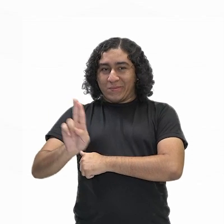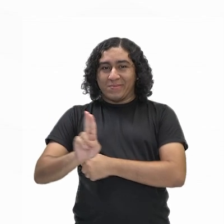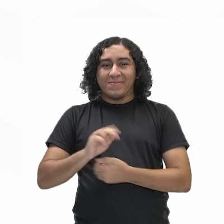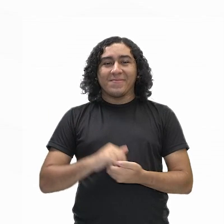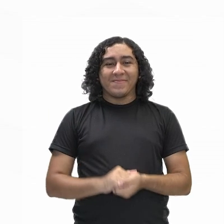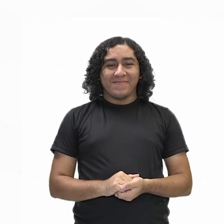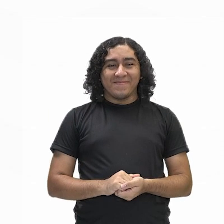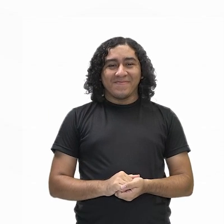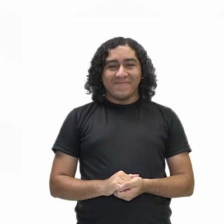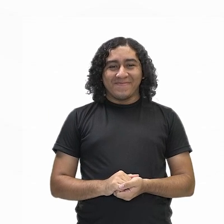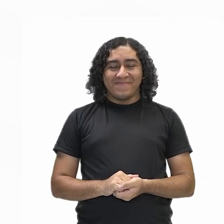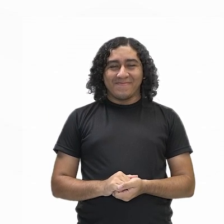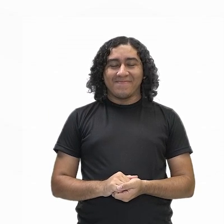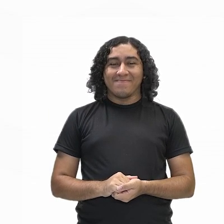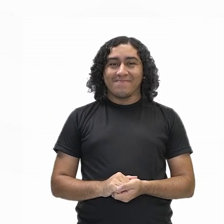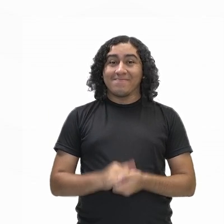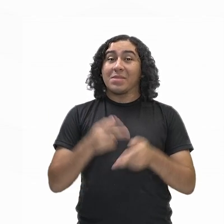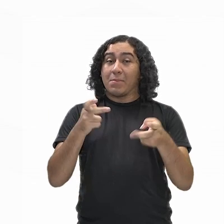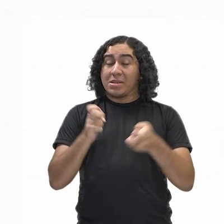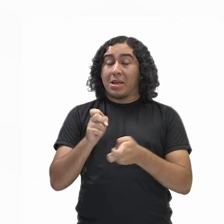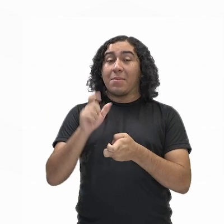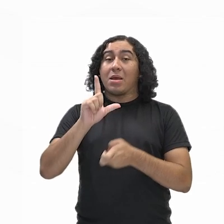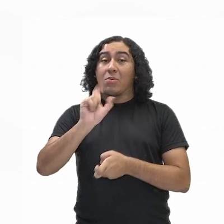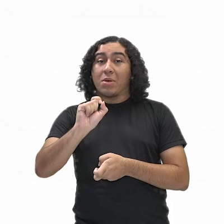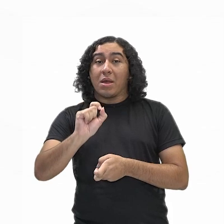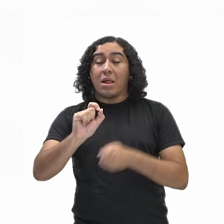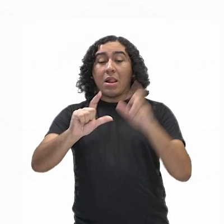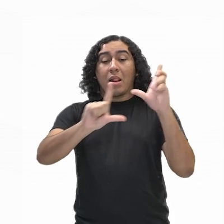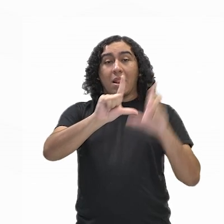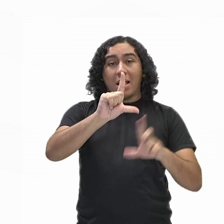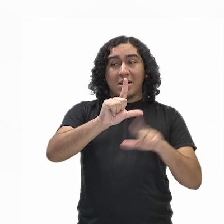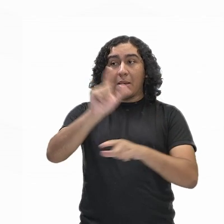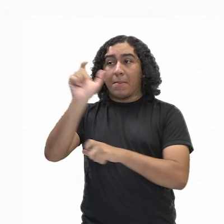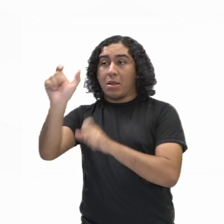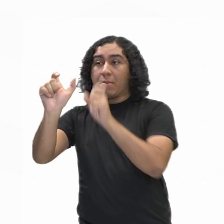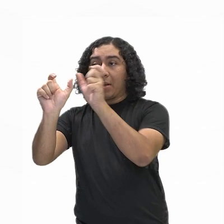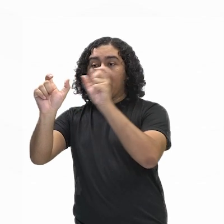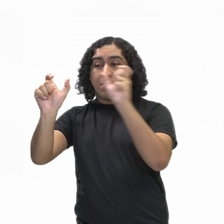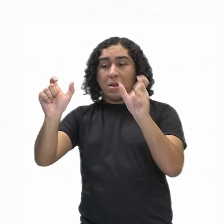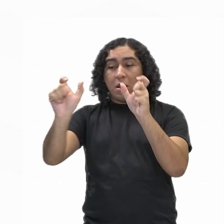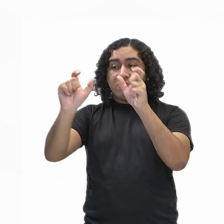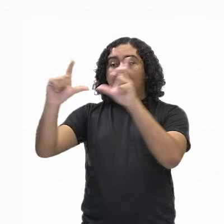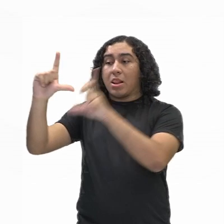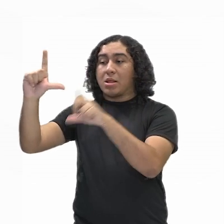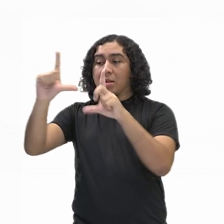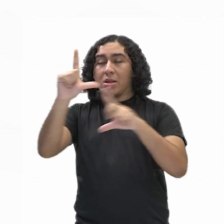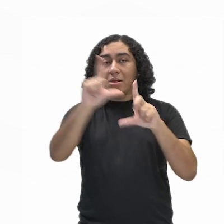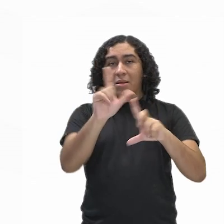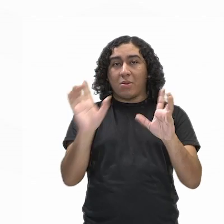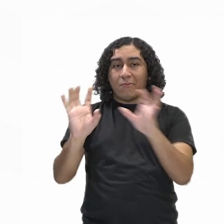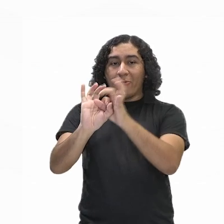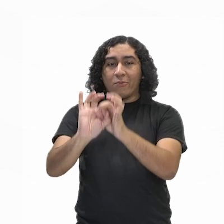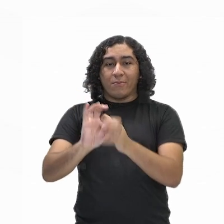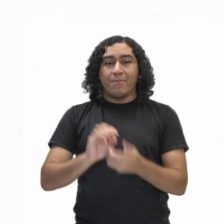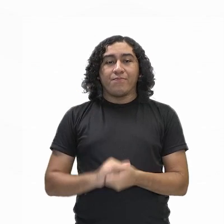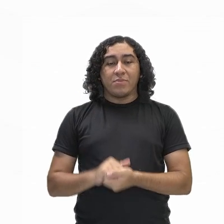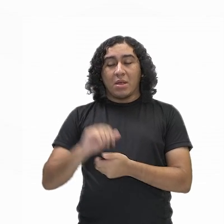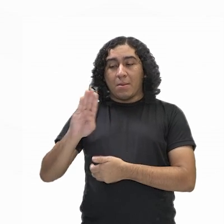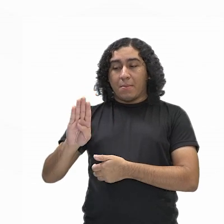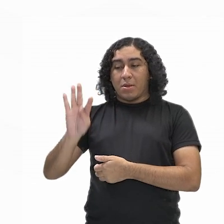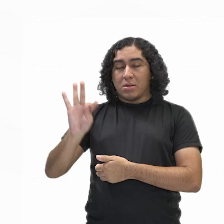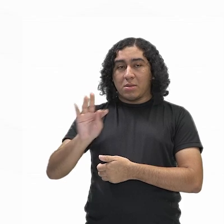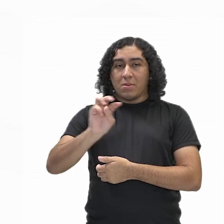isso que significa. Notem que são abreviações, né? São junção de letras aí que tem todo esse significado. By the way,